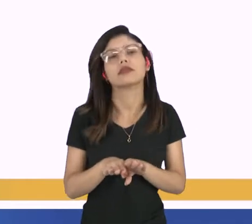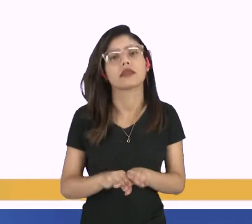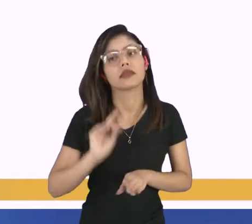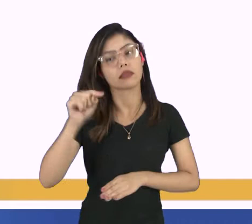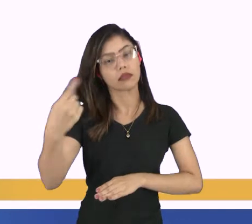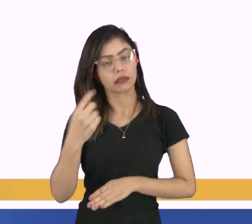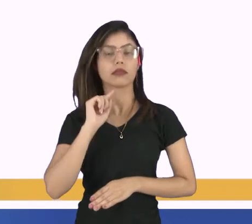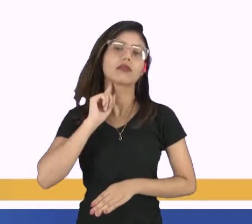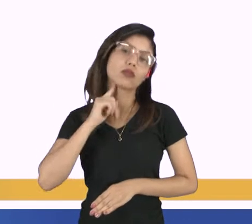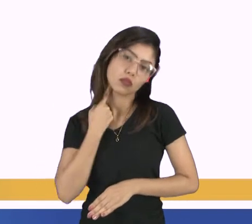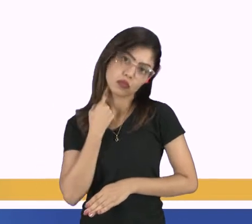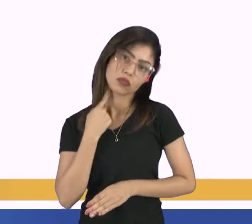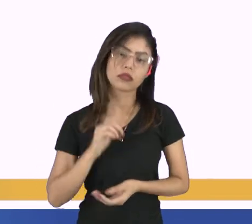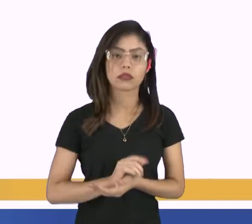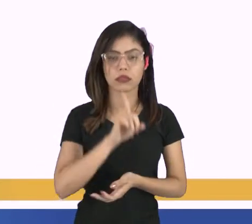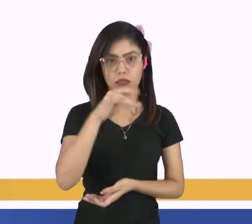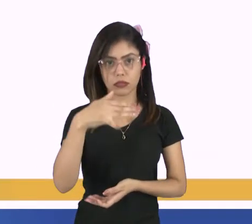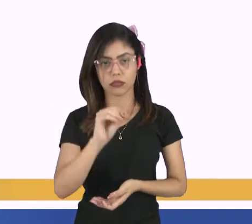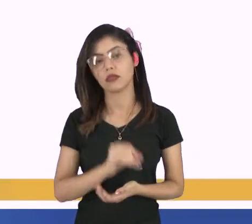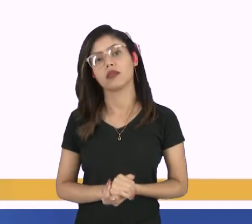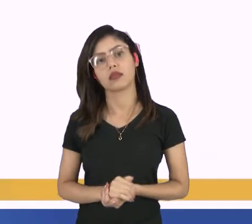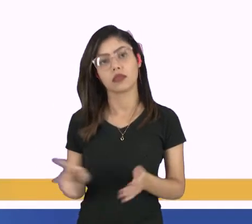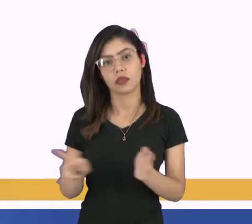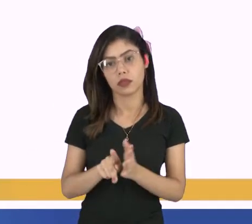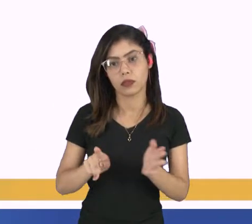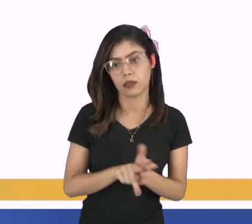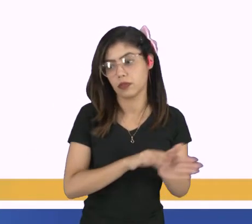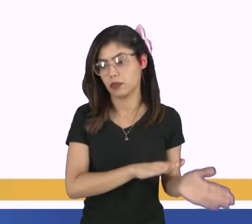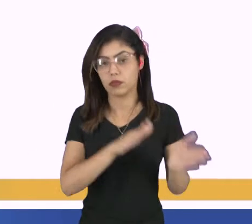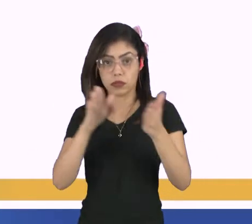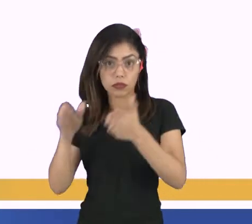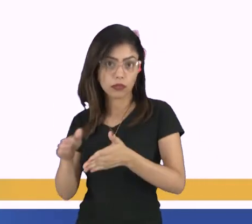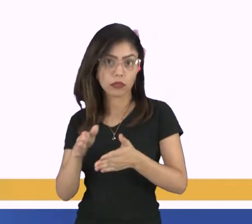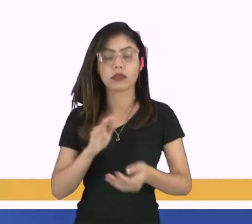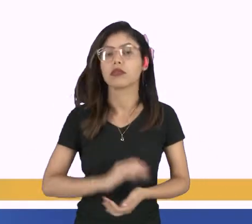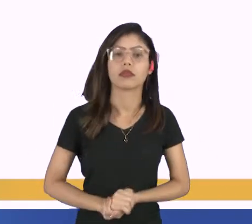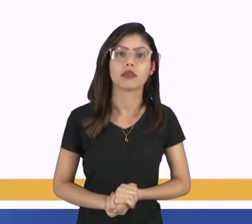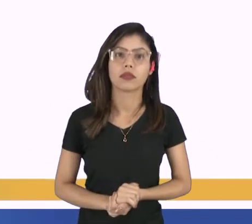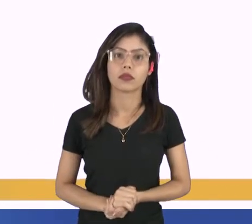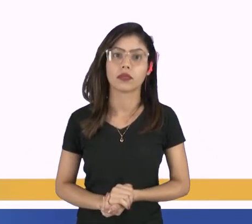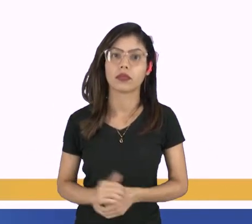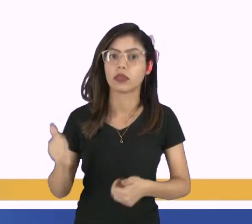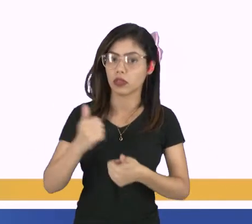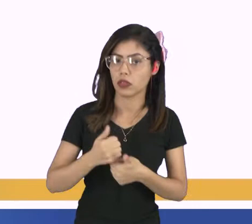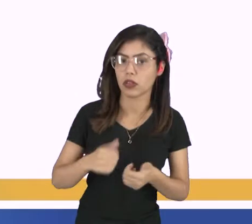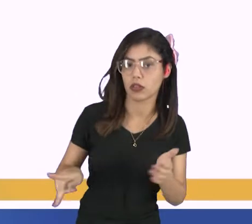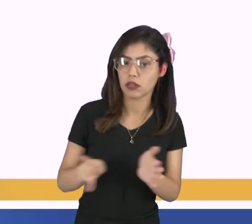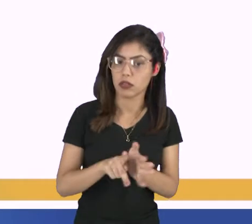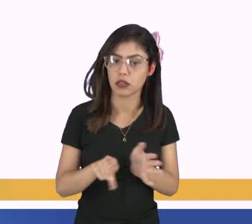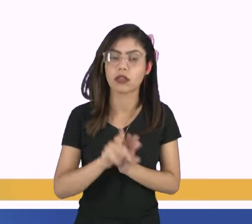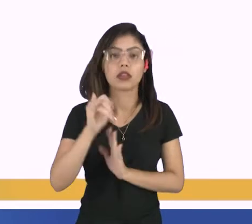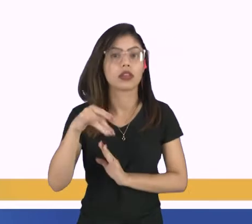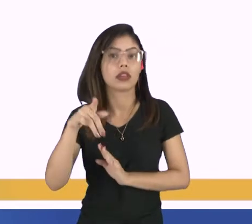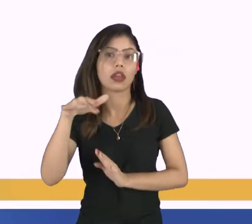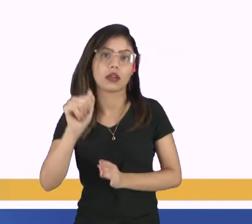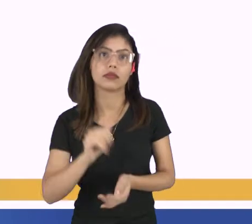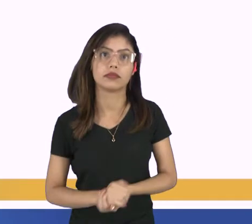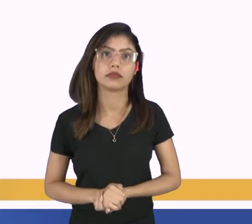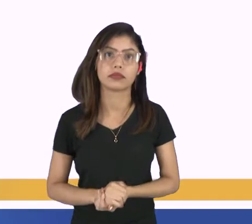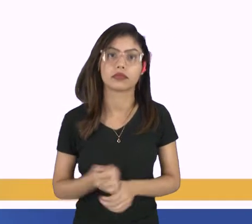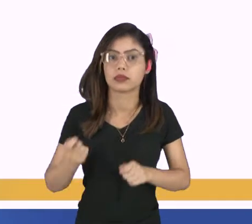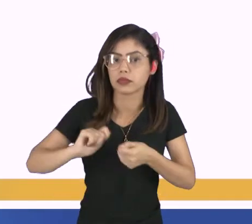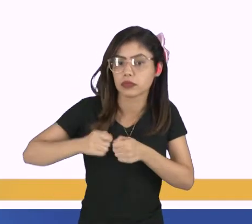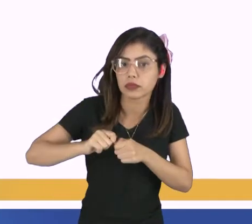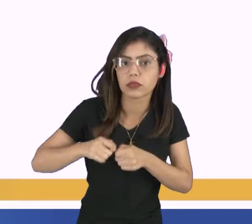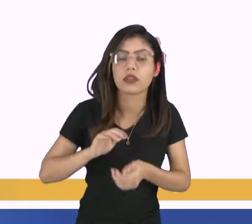lixo seja destinado para o local correto, mas as pessoas também devem fazer sua parte de colocar no local ideal. Deve haver também instalação